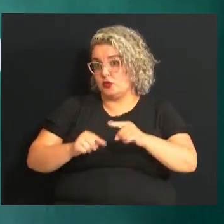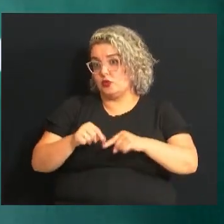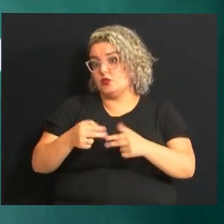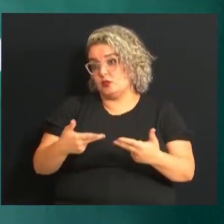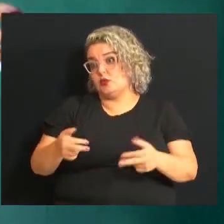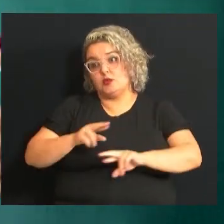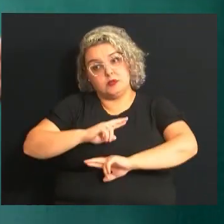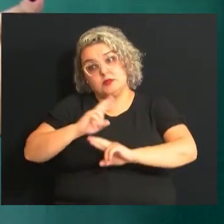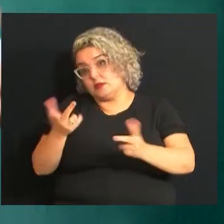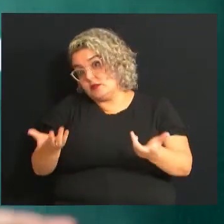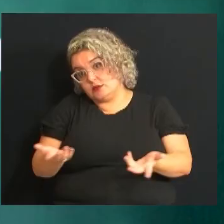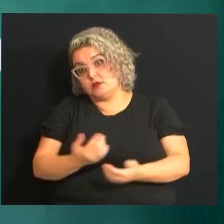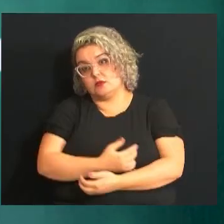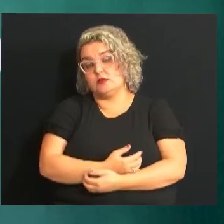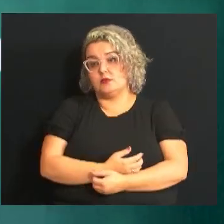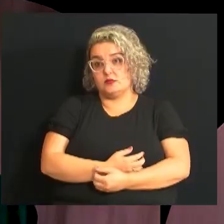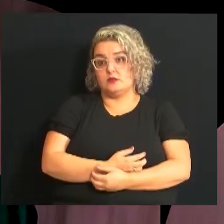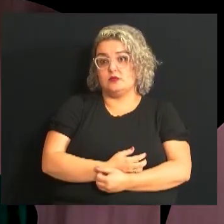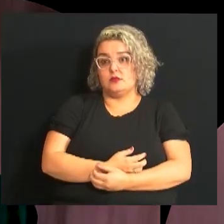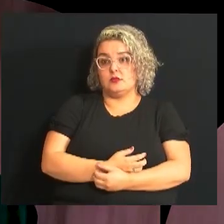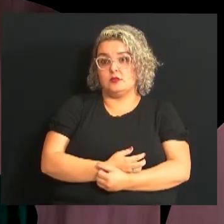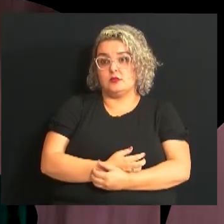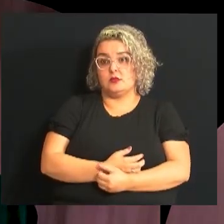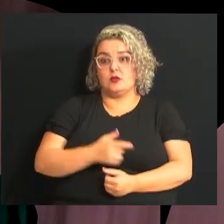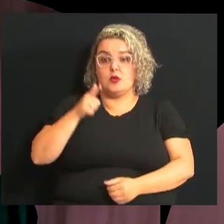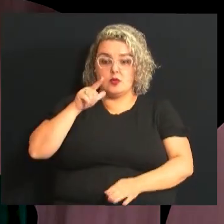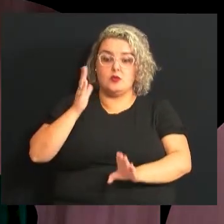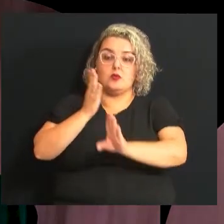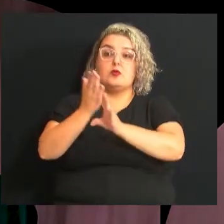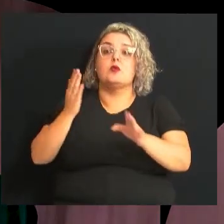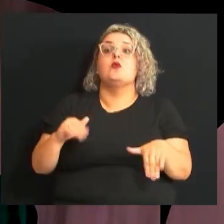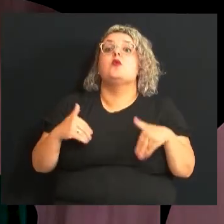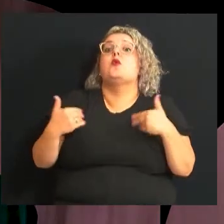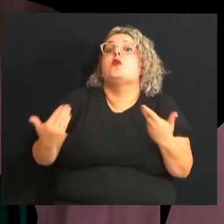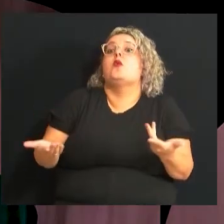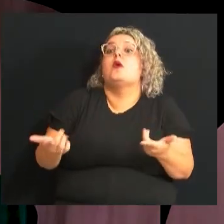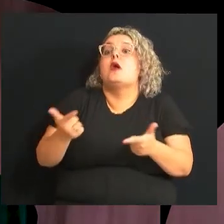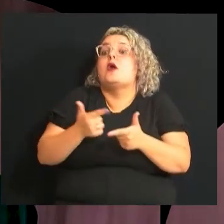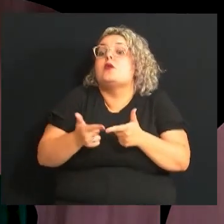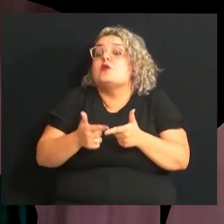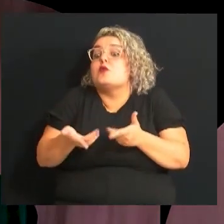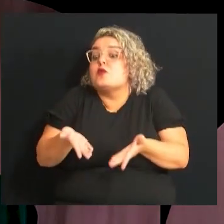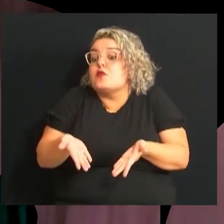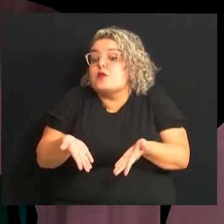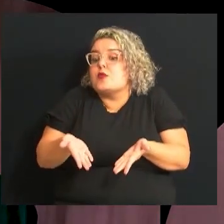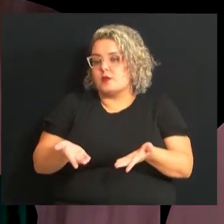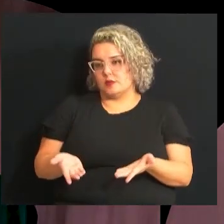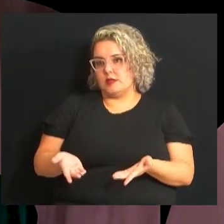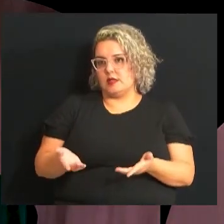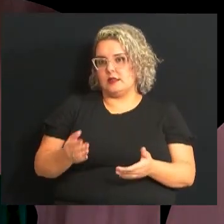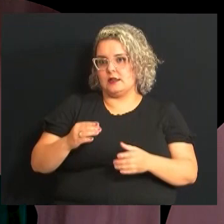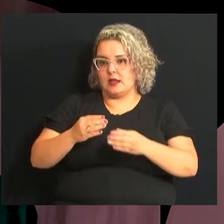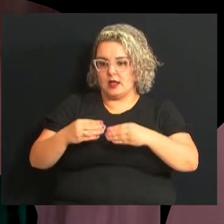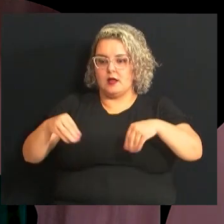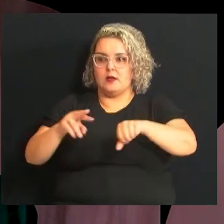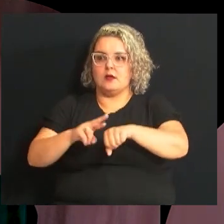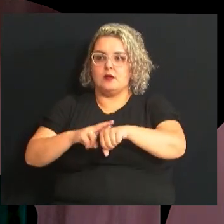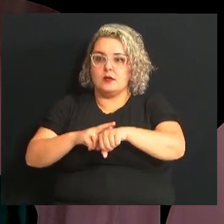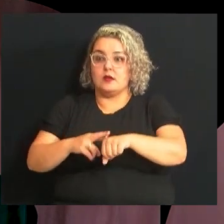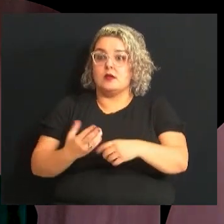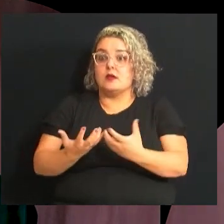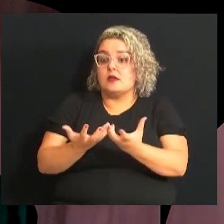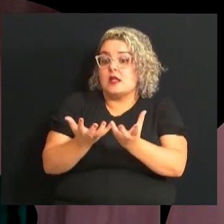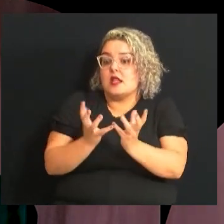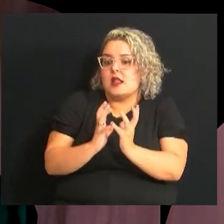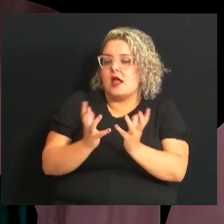escolas, terem contato com esses produtos que são diferentes, né? Conseguirem identificar desde cedo qual que